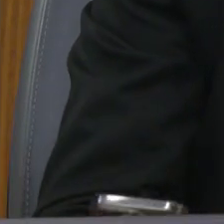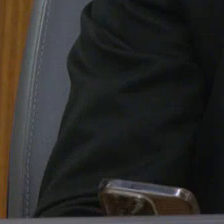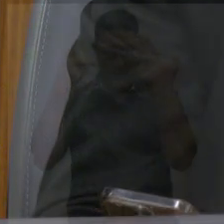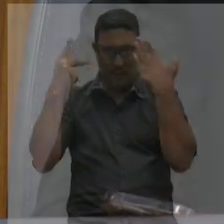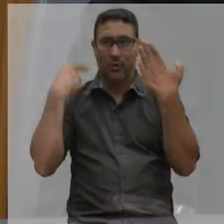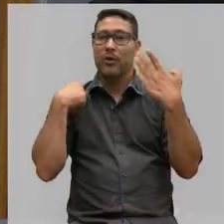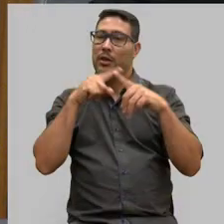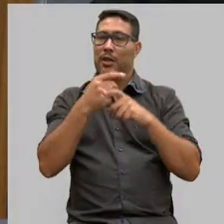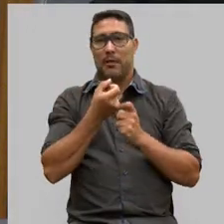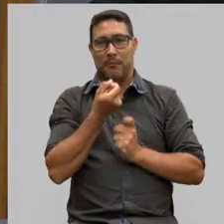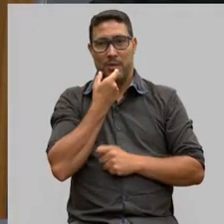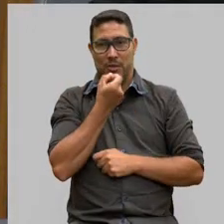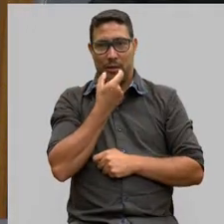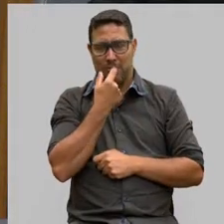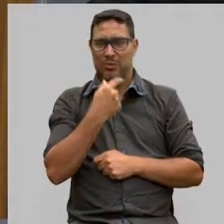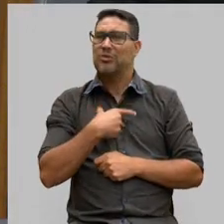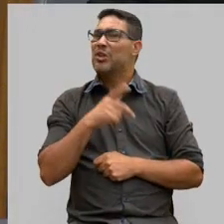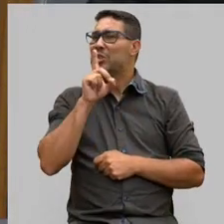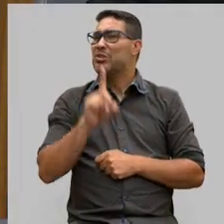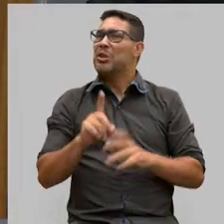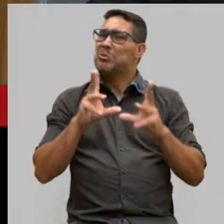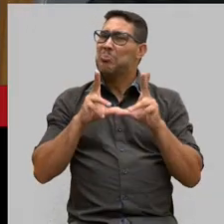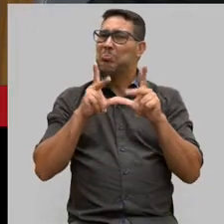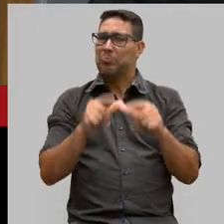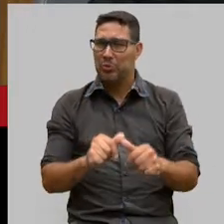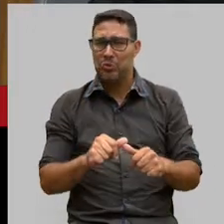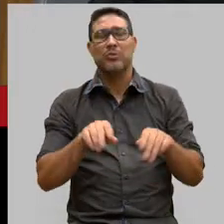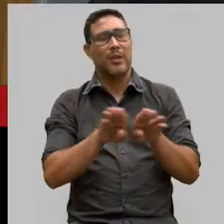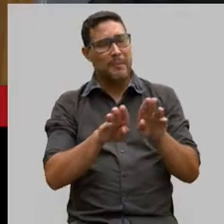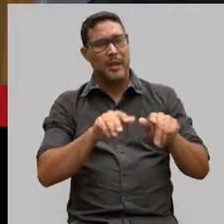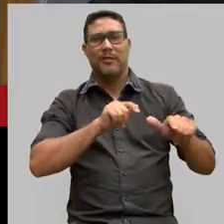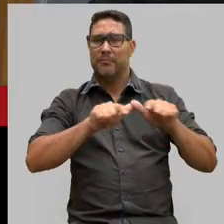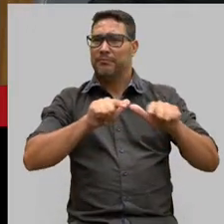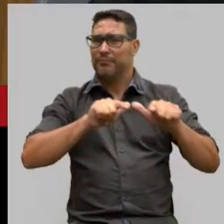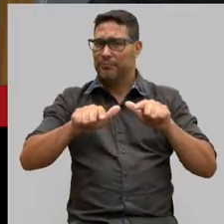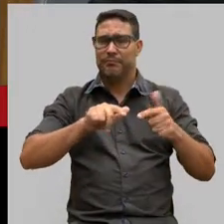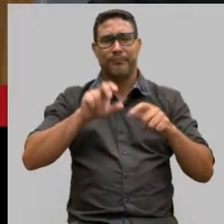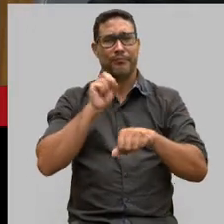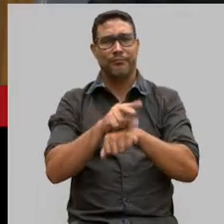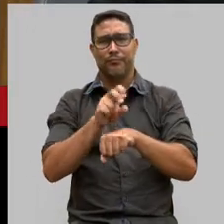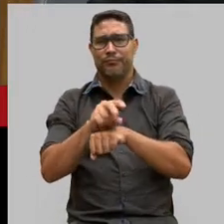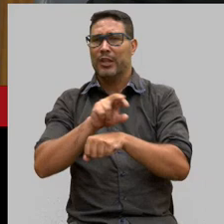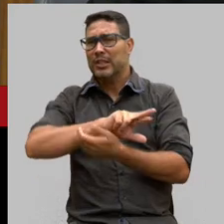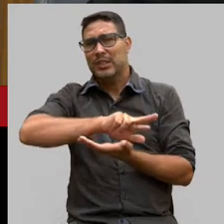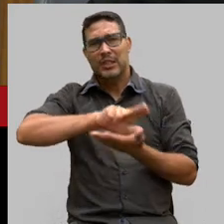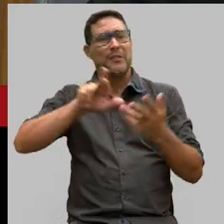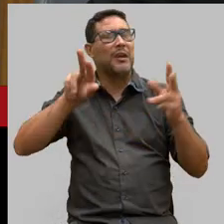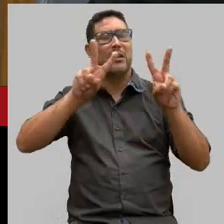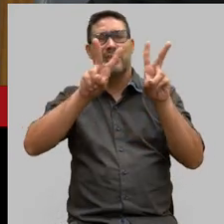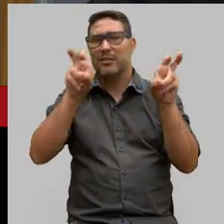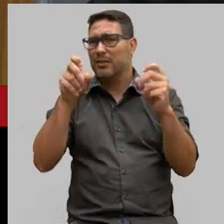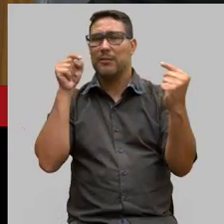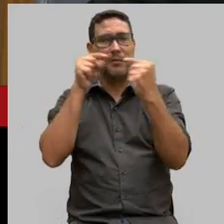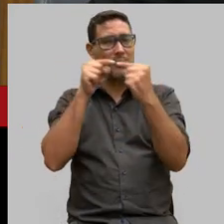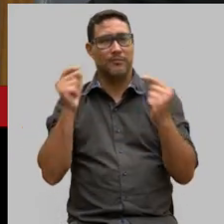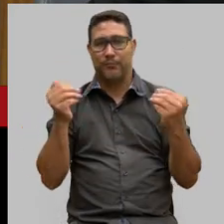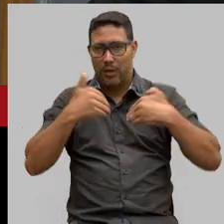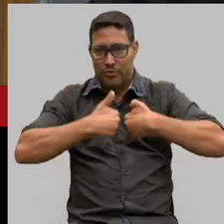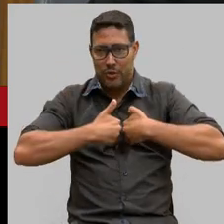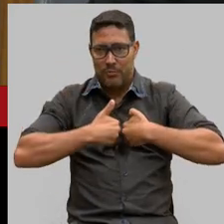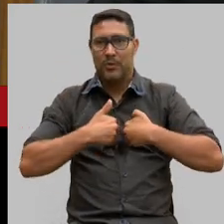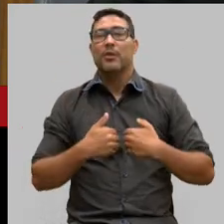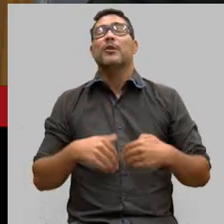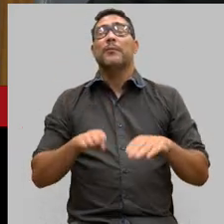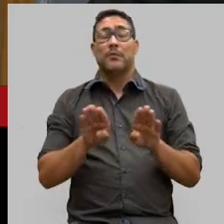todas as Gamas possíveis empregabilidade e vários outros temas relacionados ao autismo disso também surgi uma